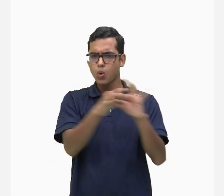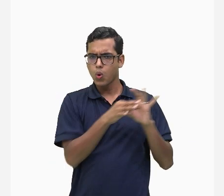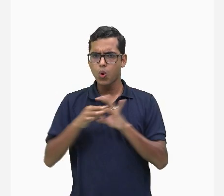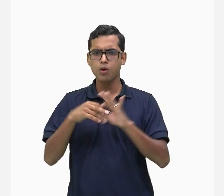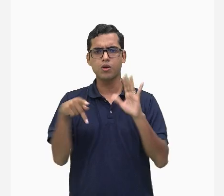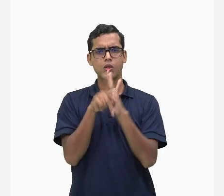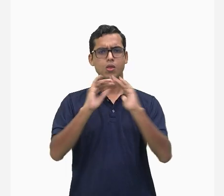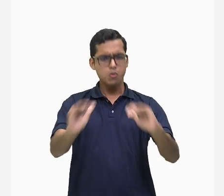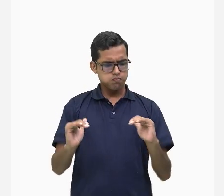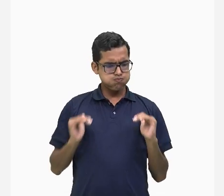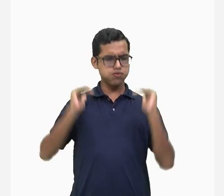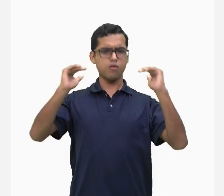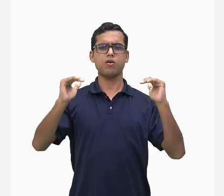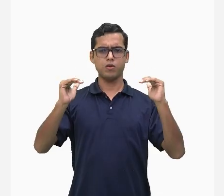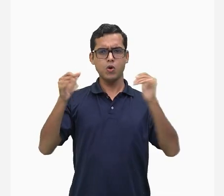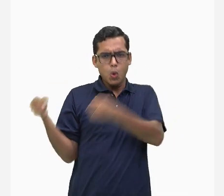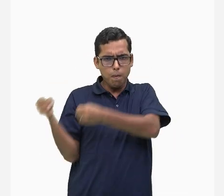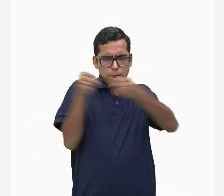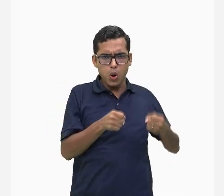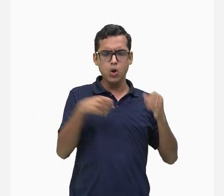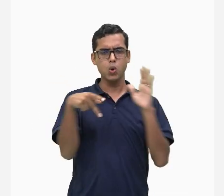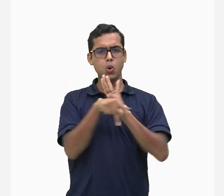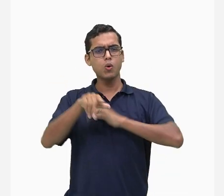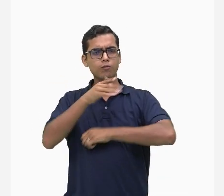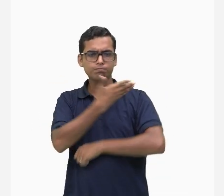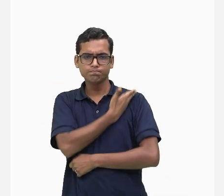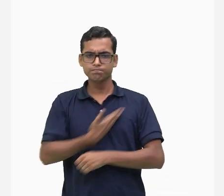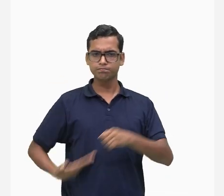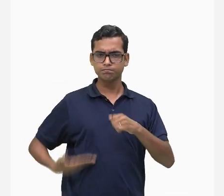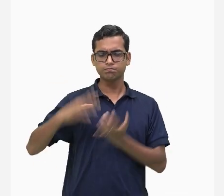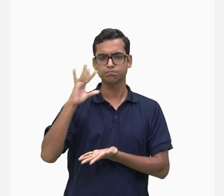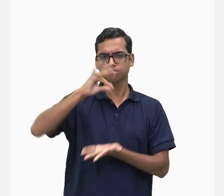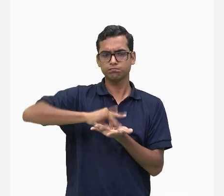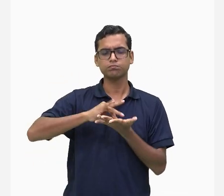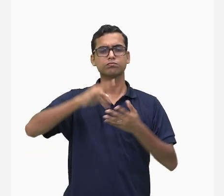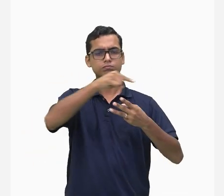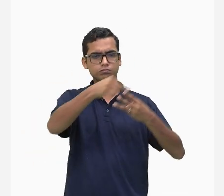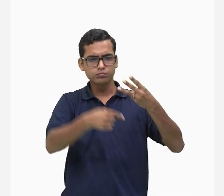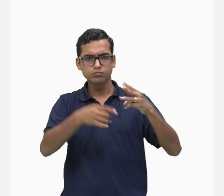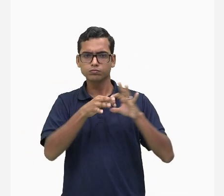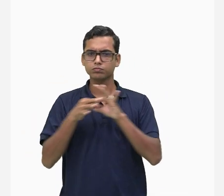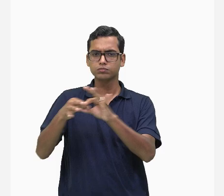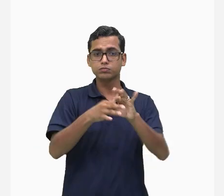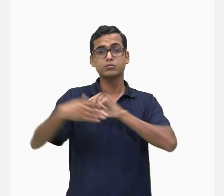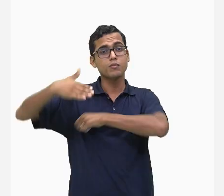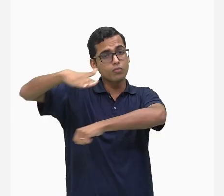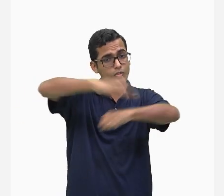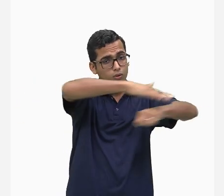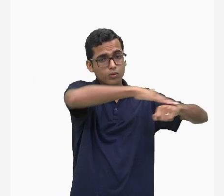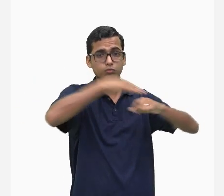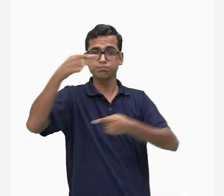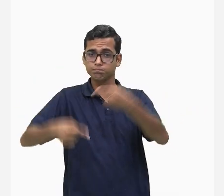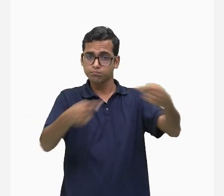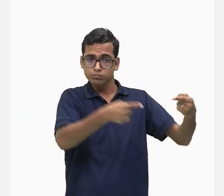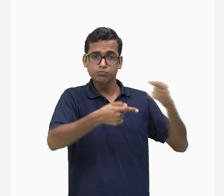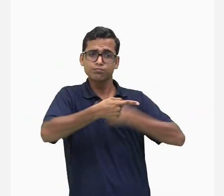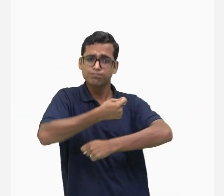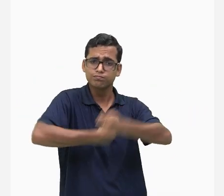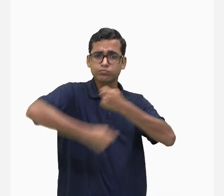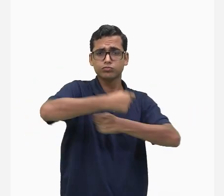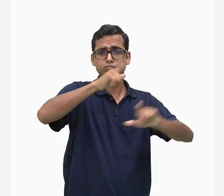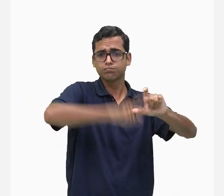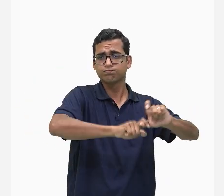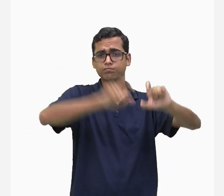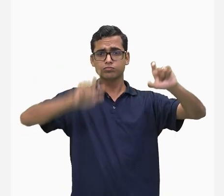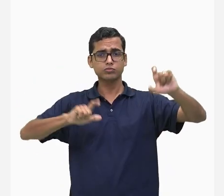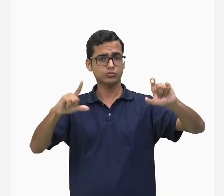e também a soberania dos Estados-membros, né, ali que queriam já adentrar junto com